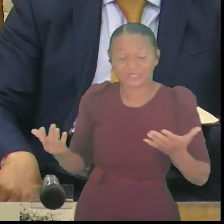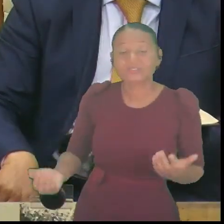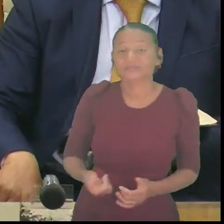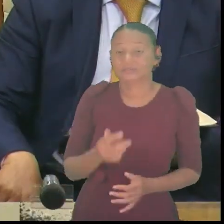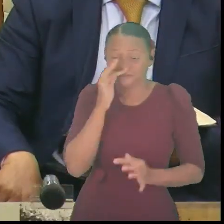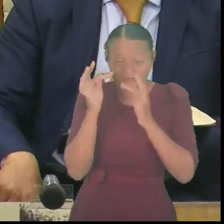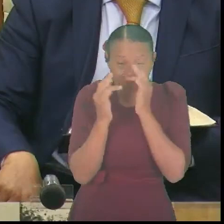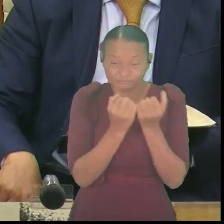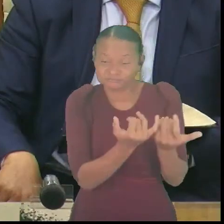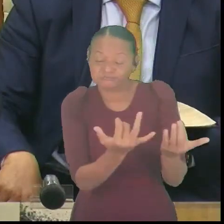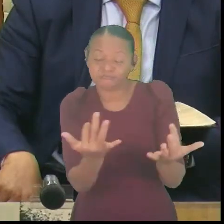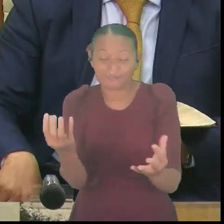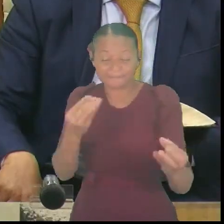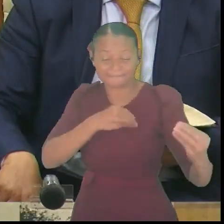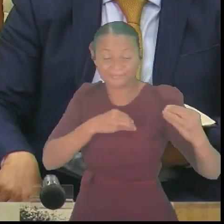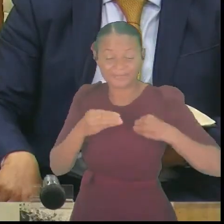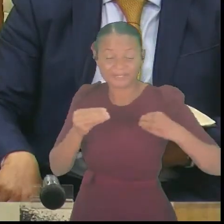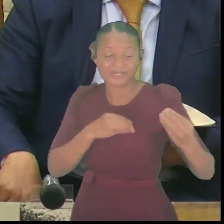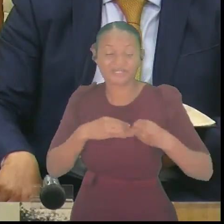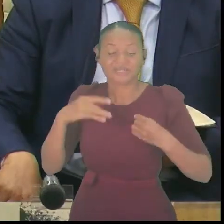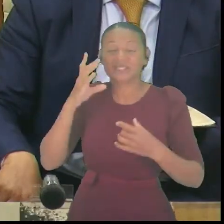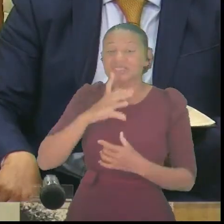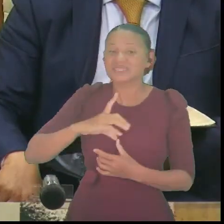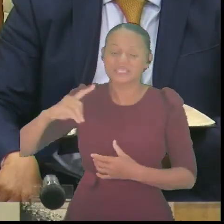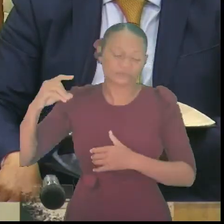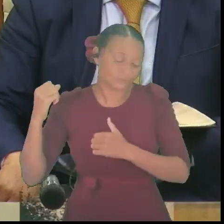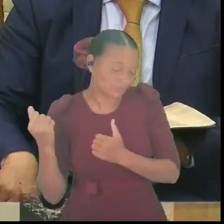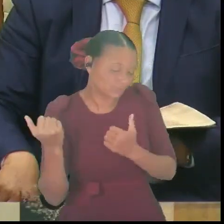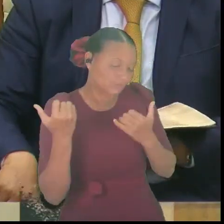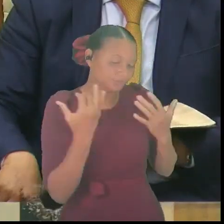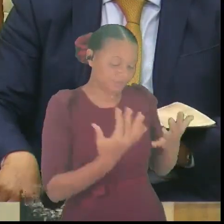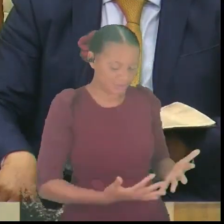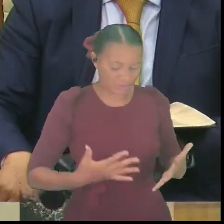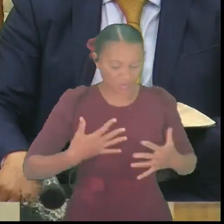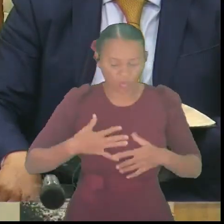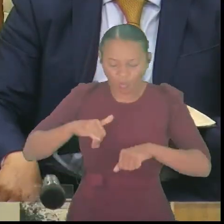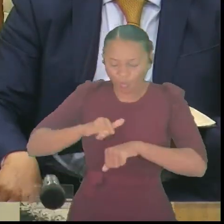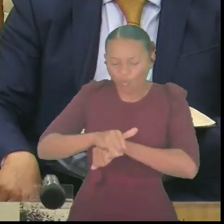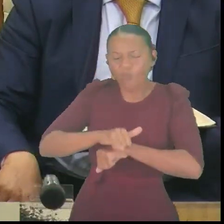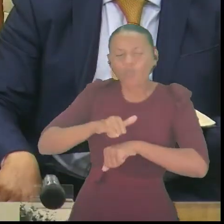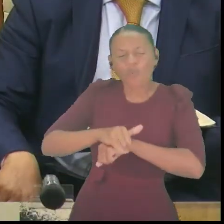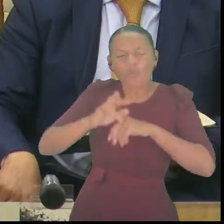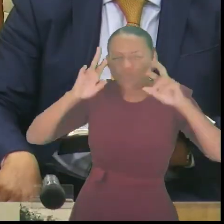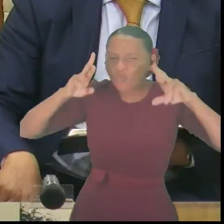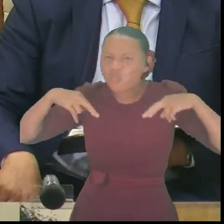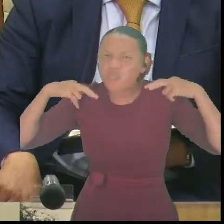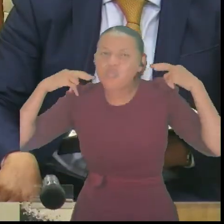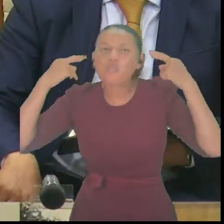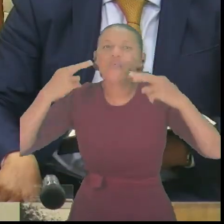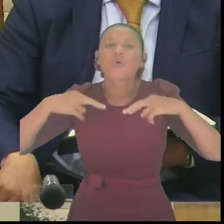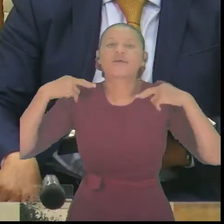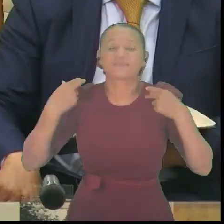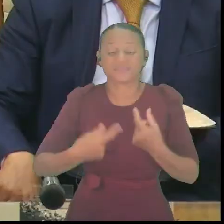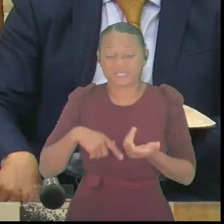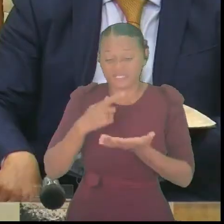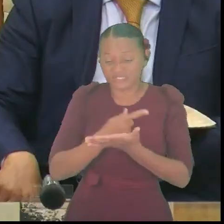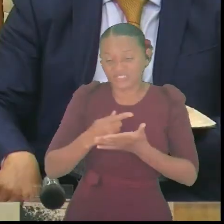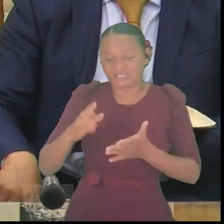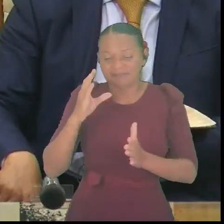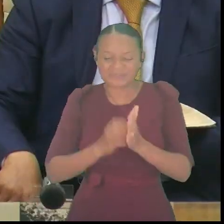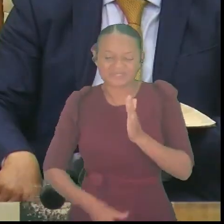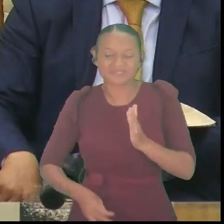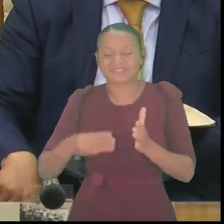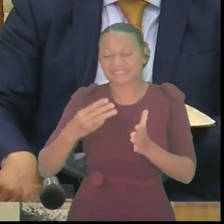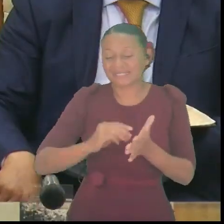quando nossos pais pecaram, Deus os vestiu com aquele couro de cordeiro, e ali em Gênesis 3:15, antes de